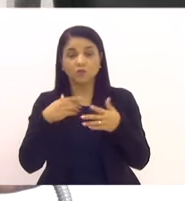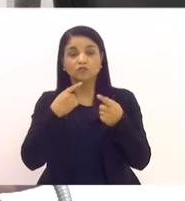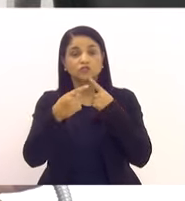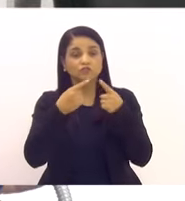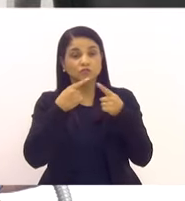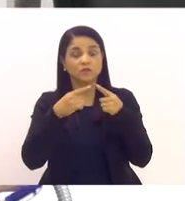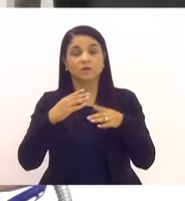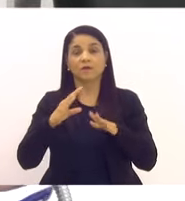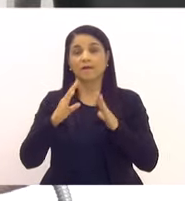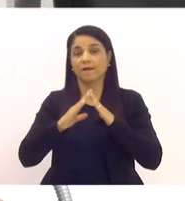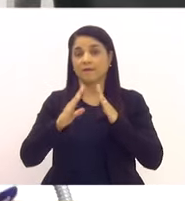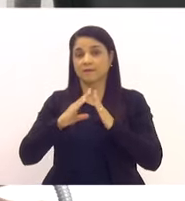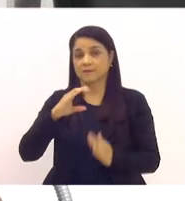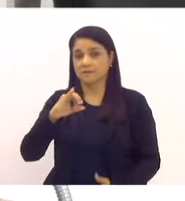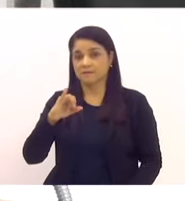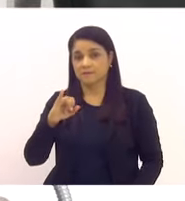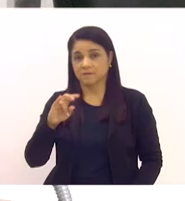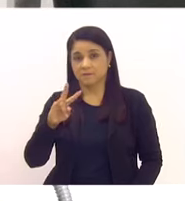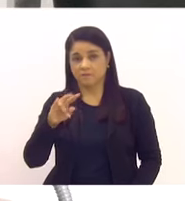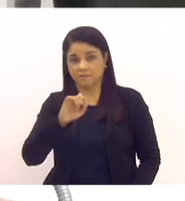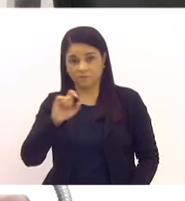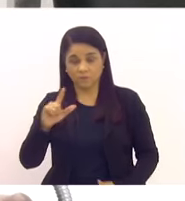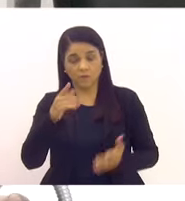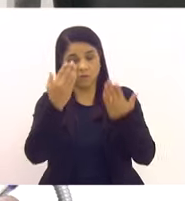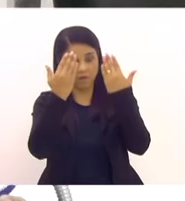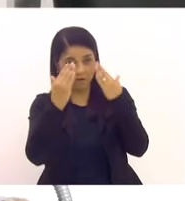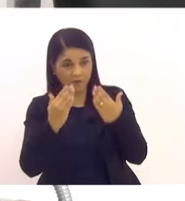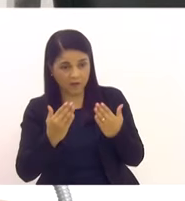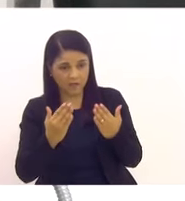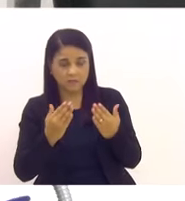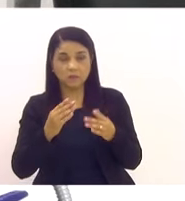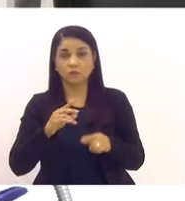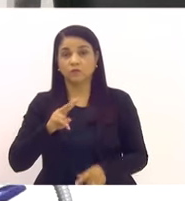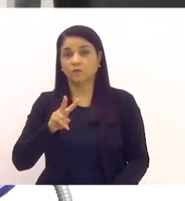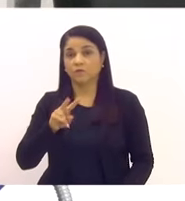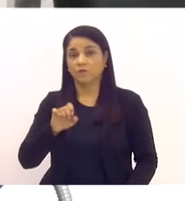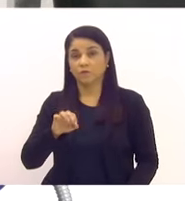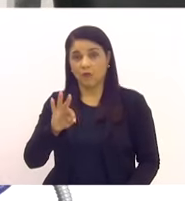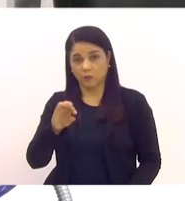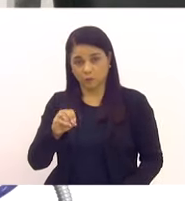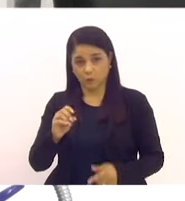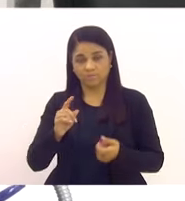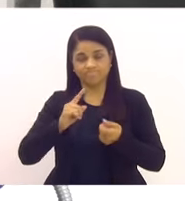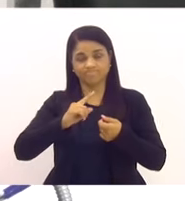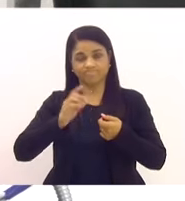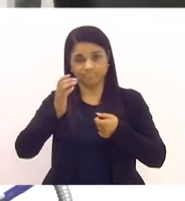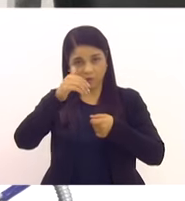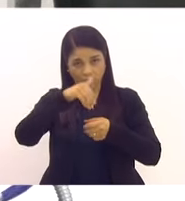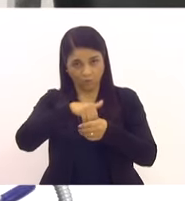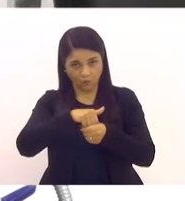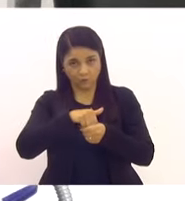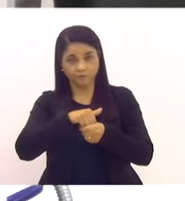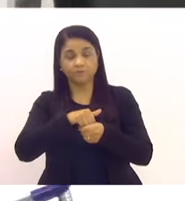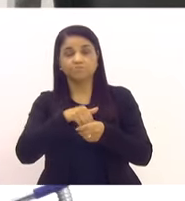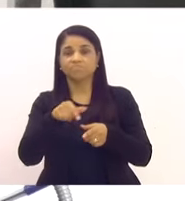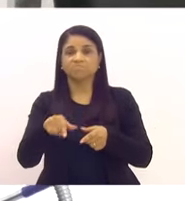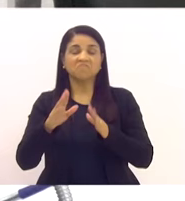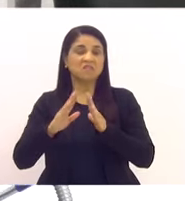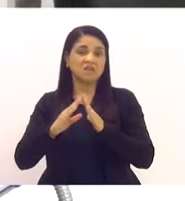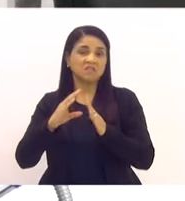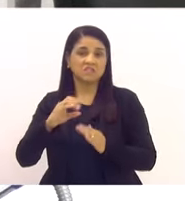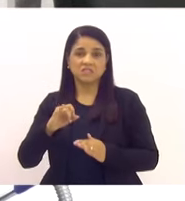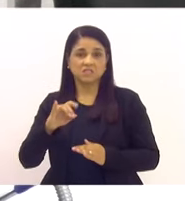Casa Civil, que é quem faz a avaliação dos vetos. E não houve óbvio ali por parte da Casa Civil. Na